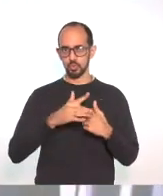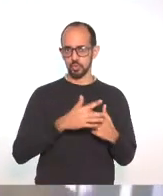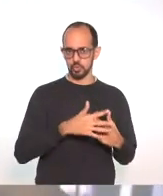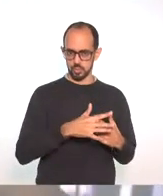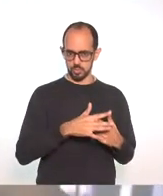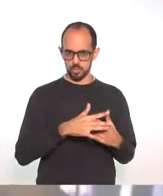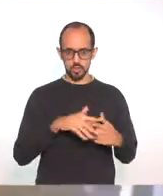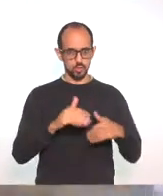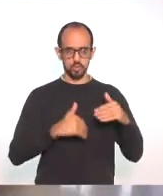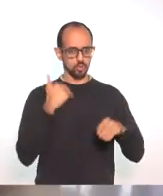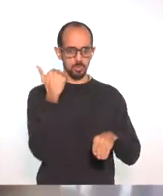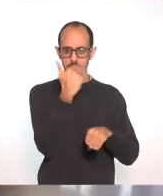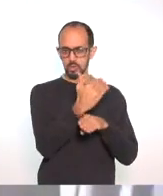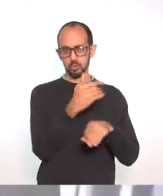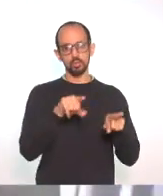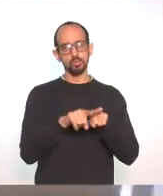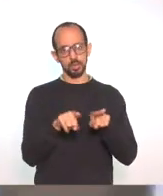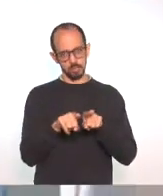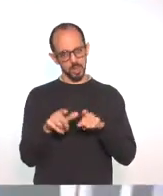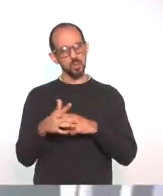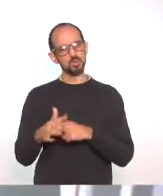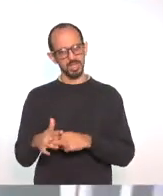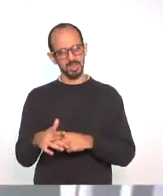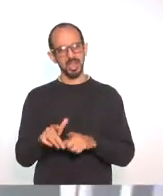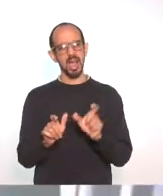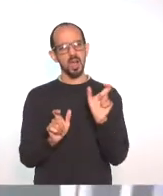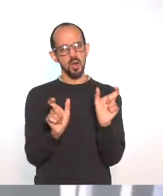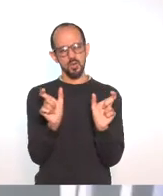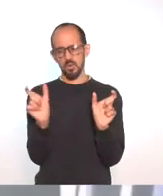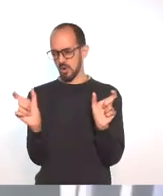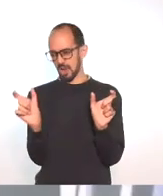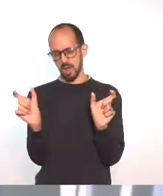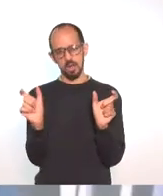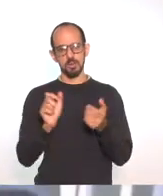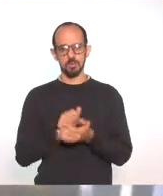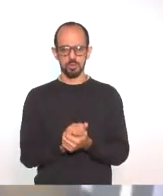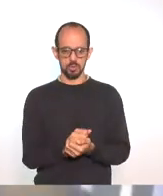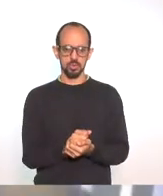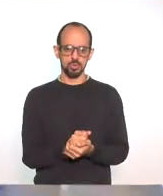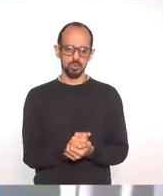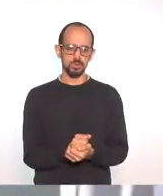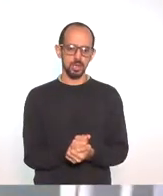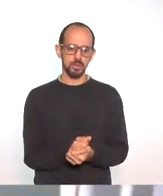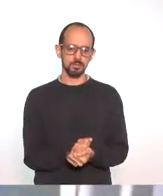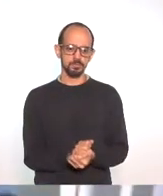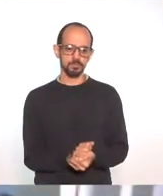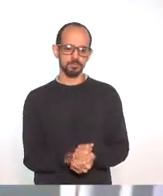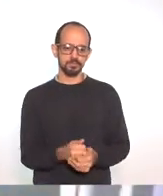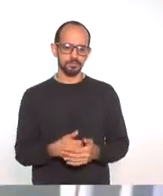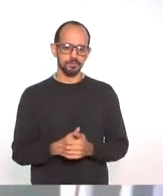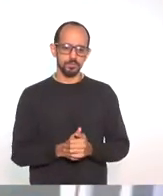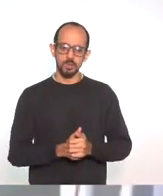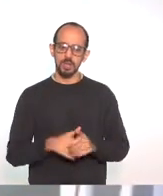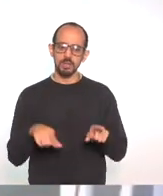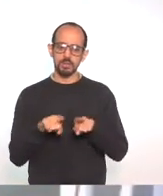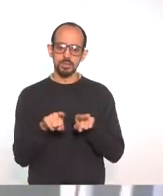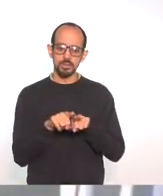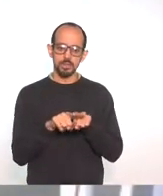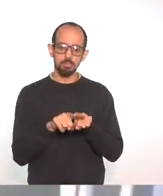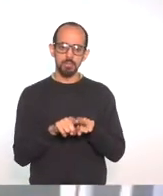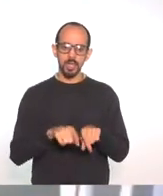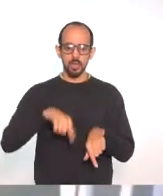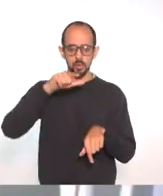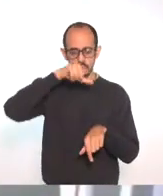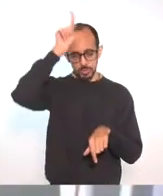sobretudo ao vocábulo federativo que lhe Parece mais adequado do vocábulo Federado na relação aos dentes e também Deputado Luiz Paulo